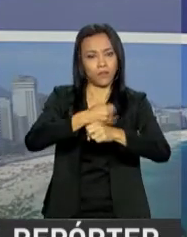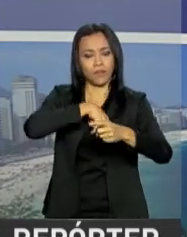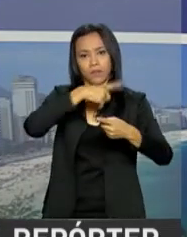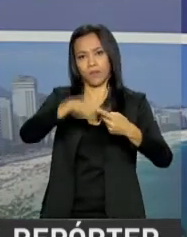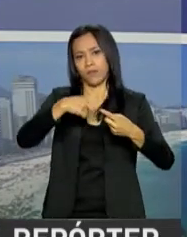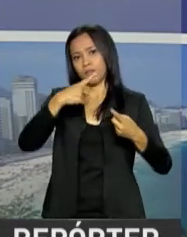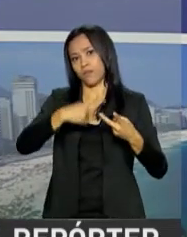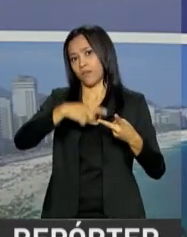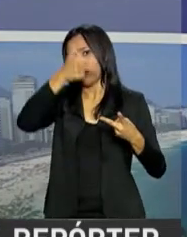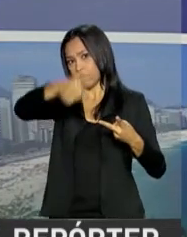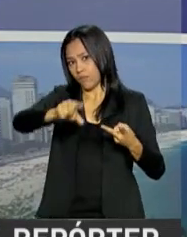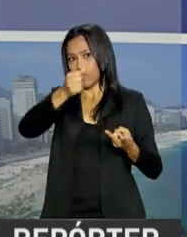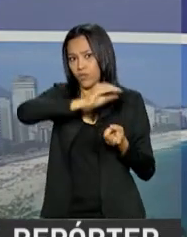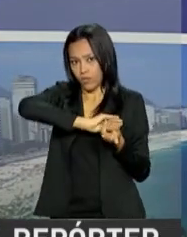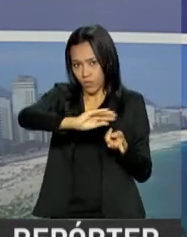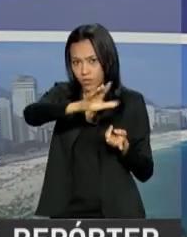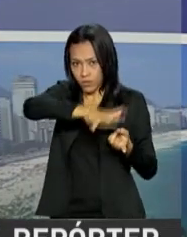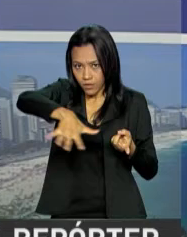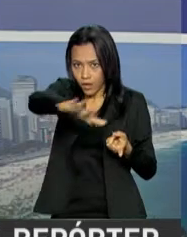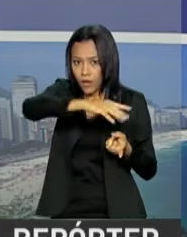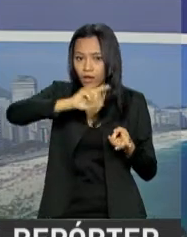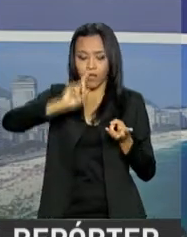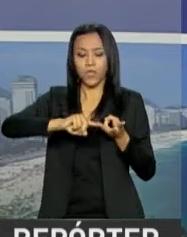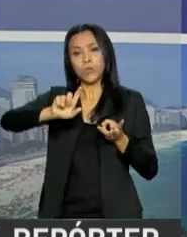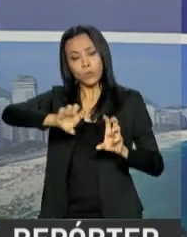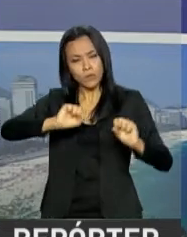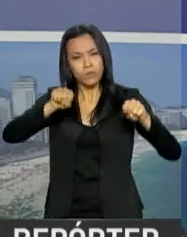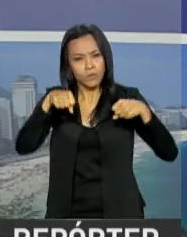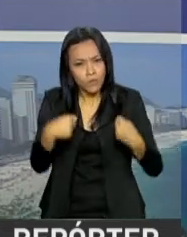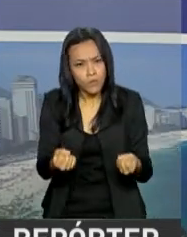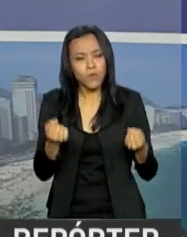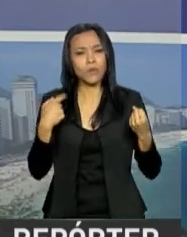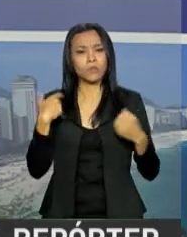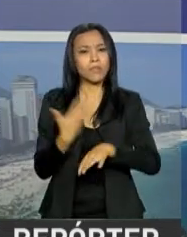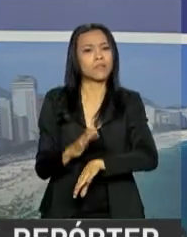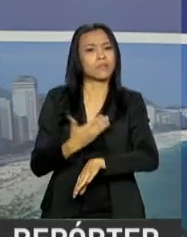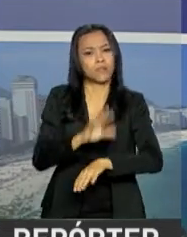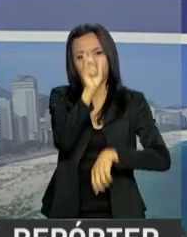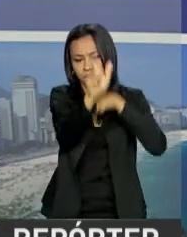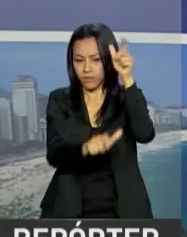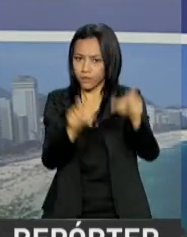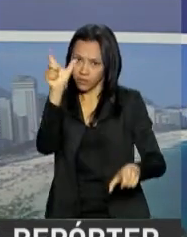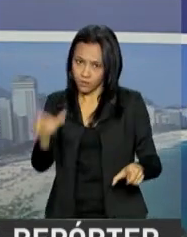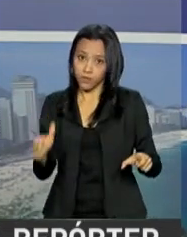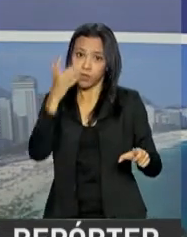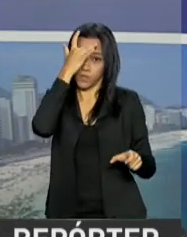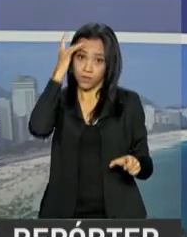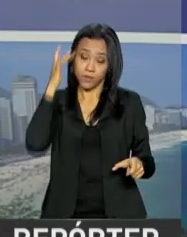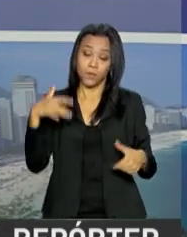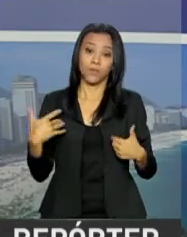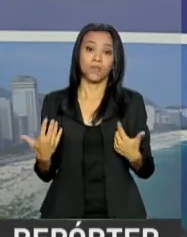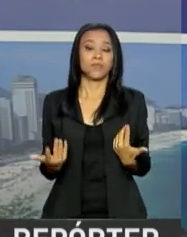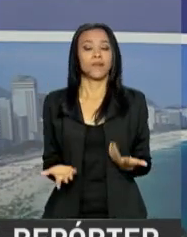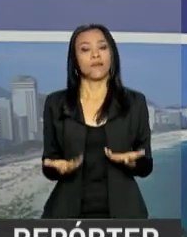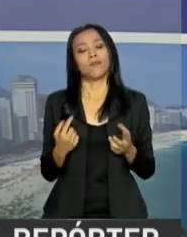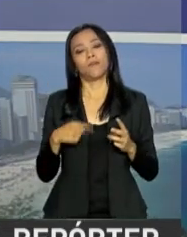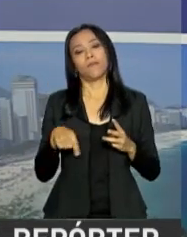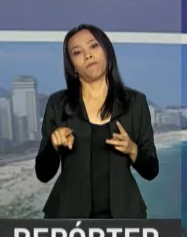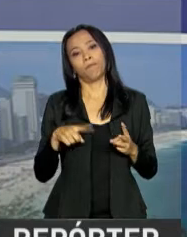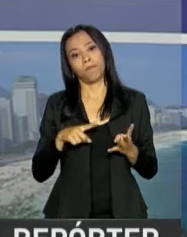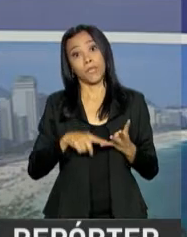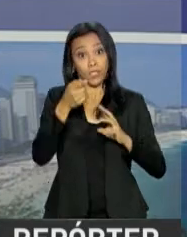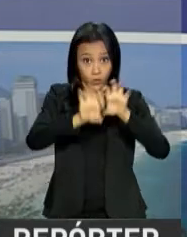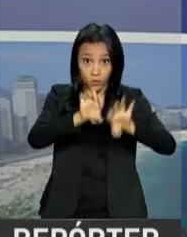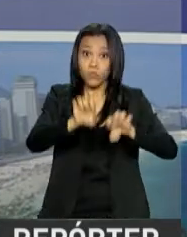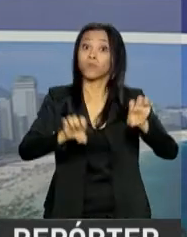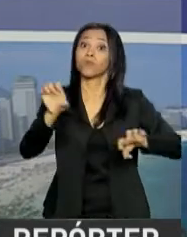precisa ser feito nessa área o esforço que vai ser preciso para capacitar as pessoas é o a infraestrutura